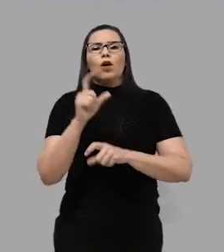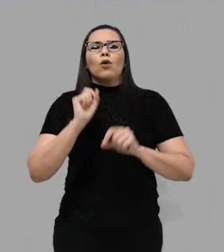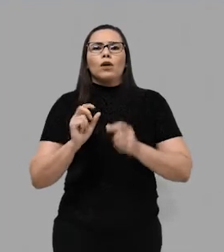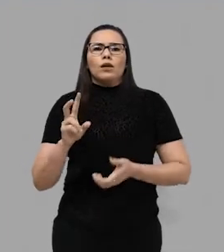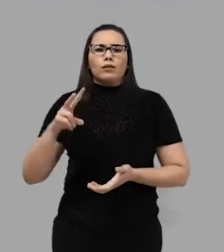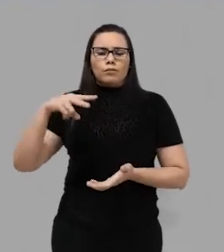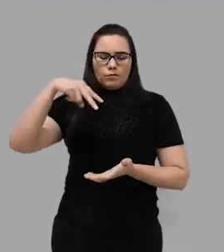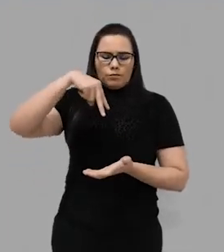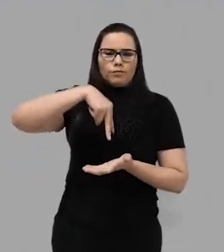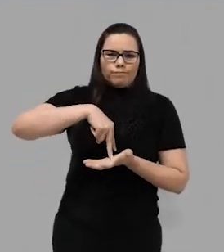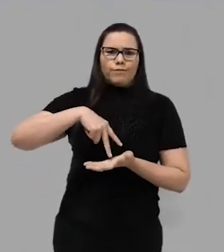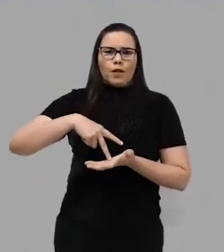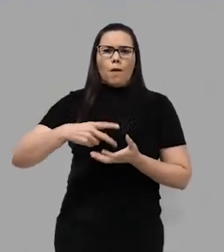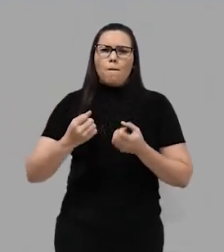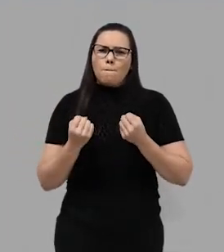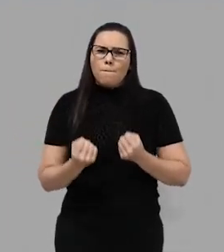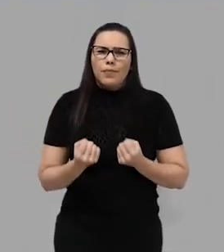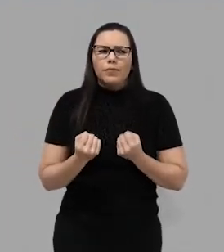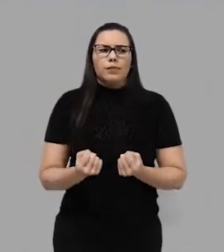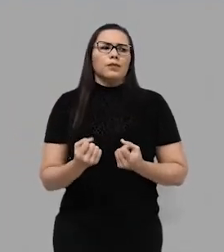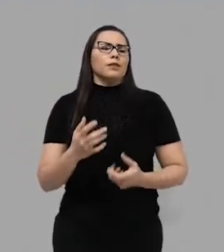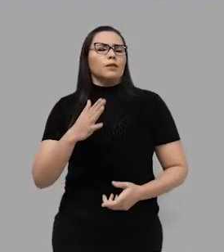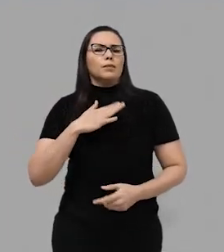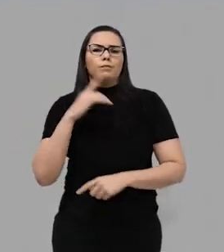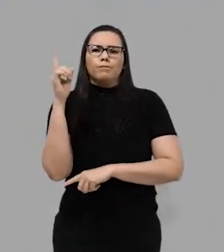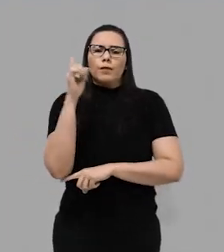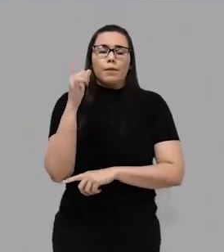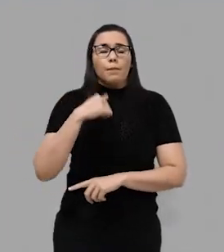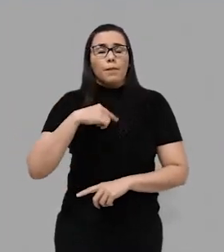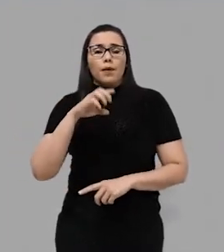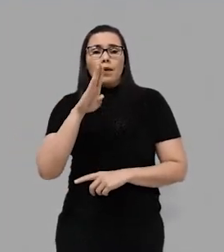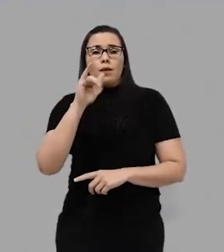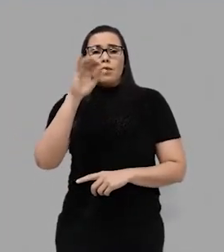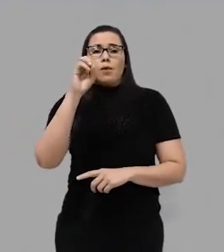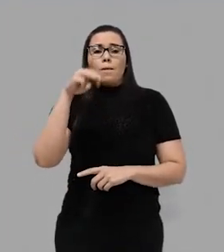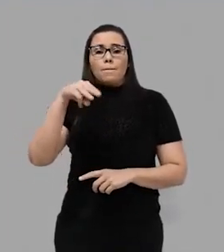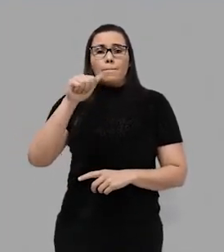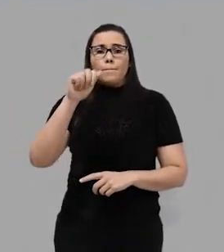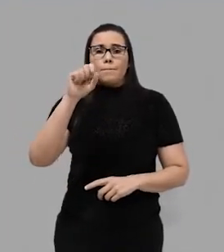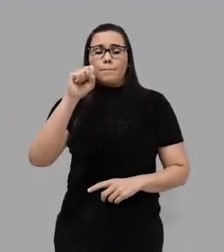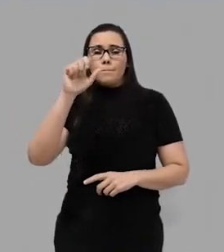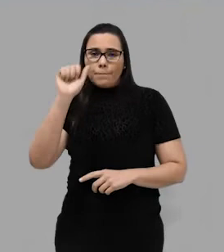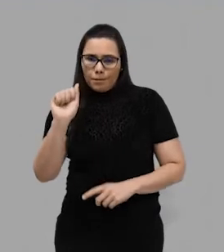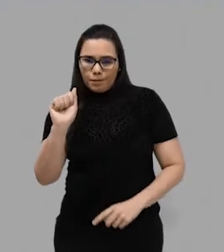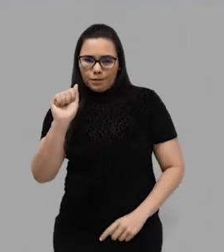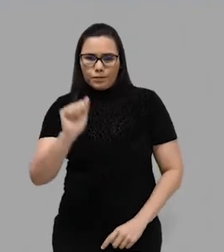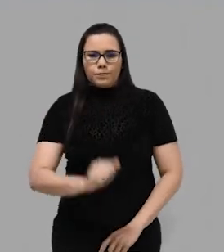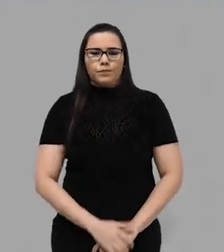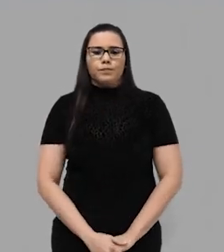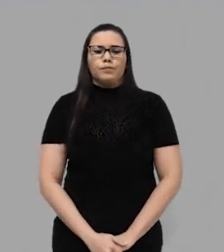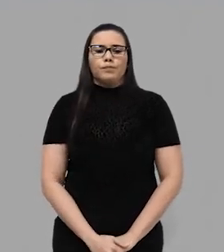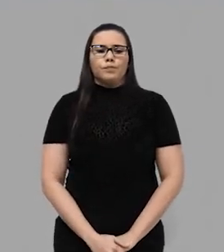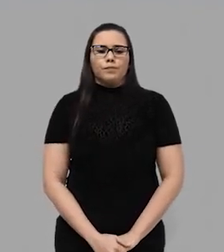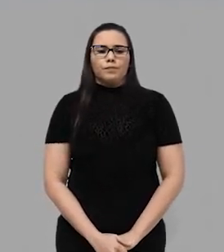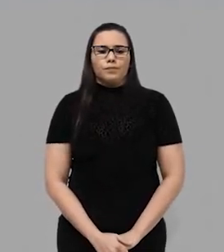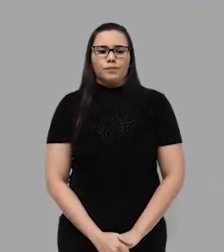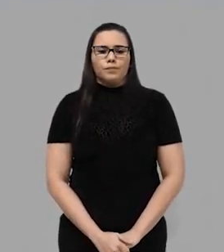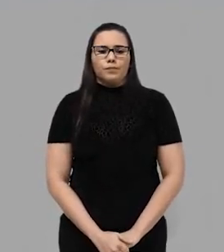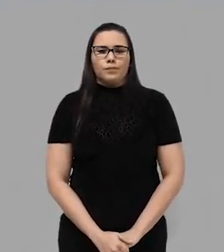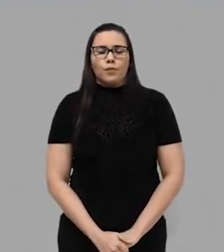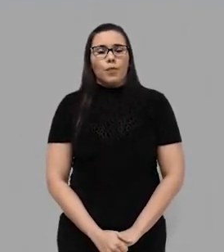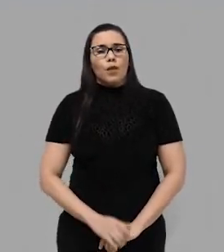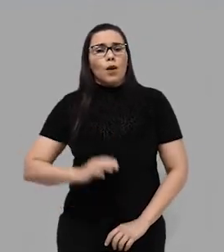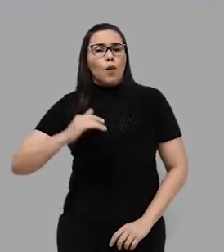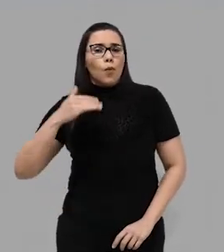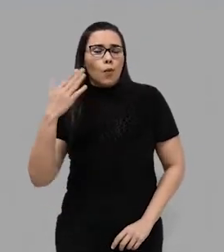a quantidade de energia química potencial presente em determinada porção da matéria orgânica. Então, quando